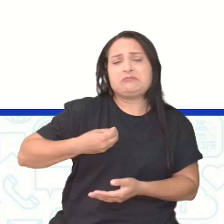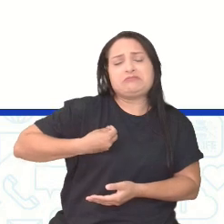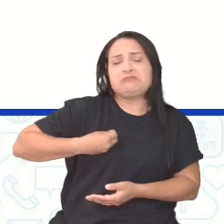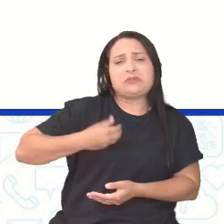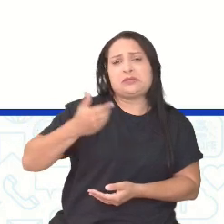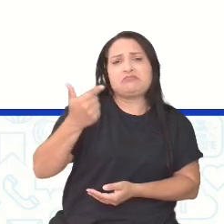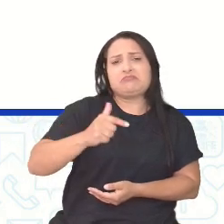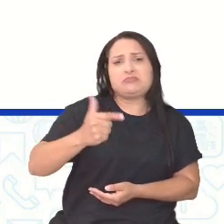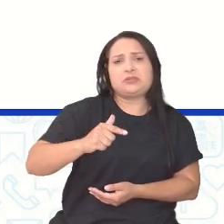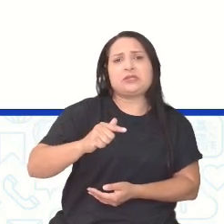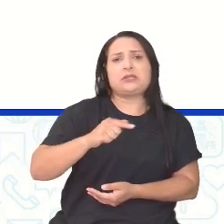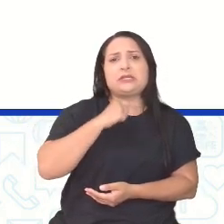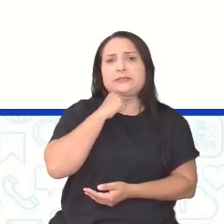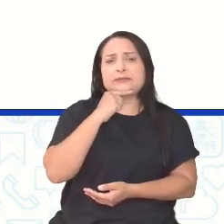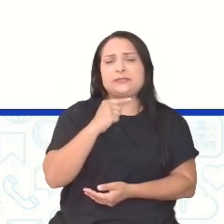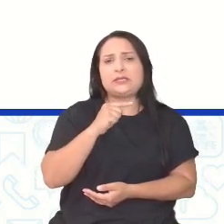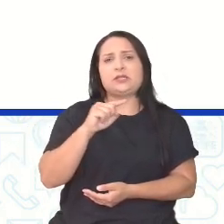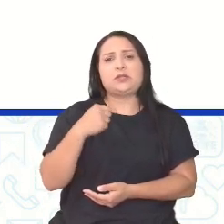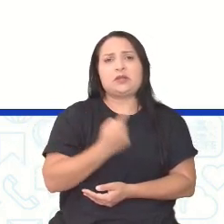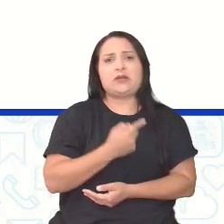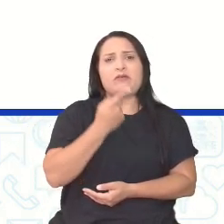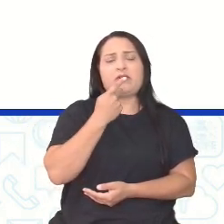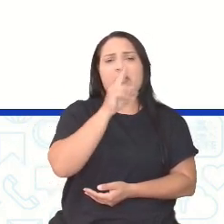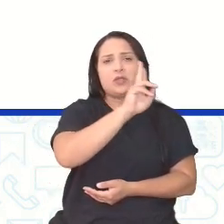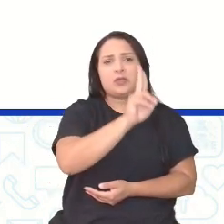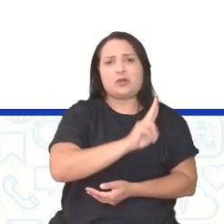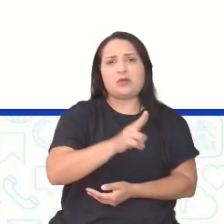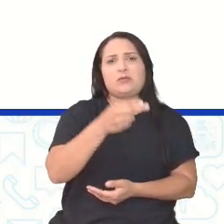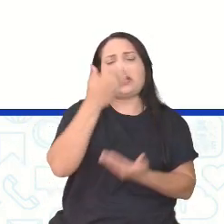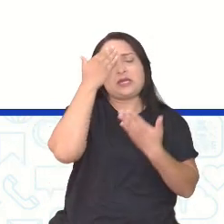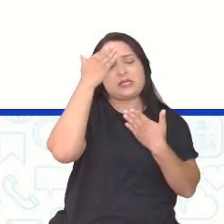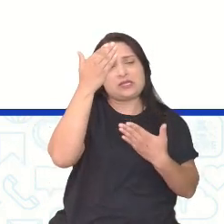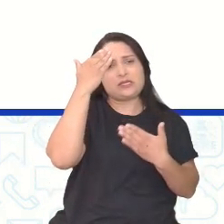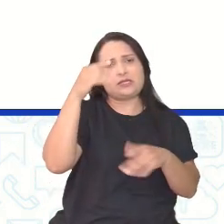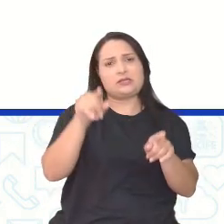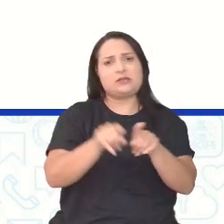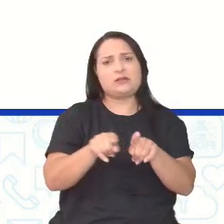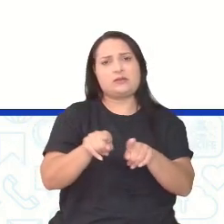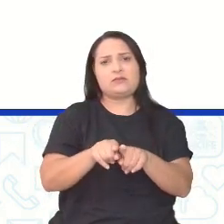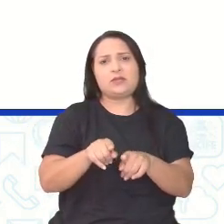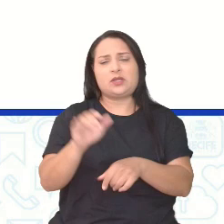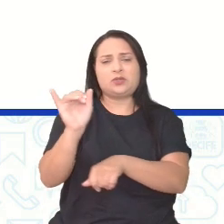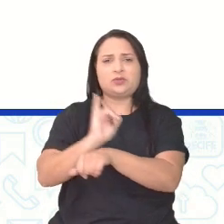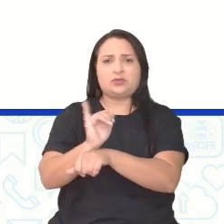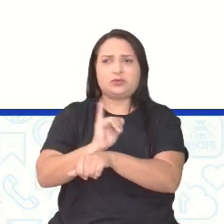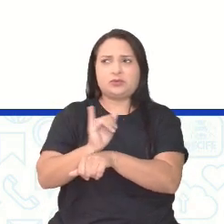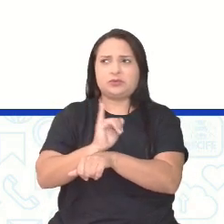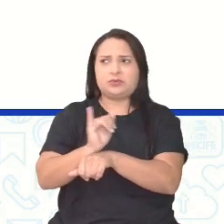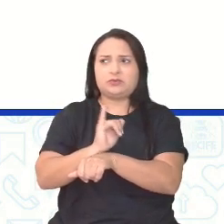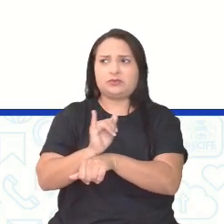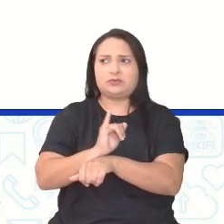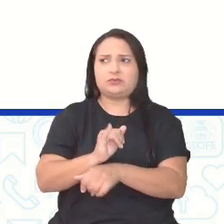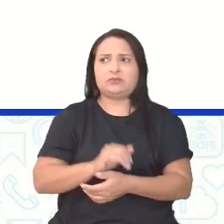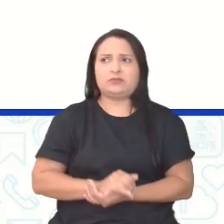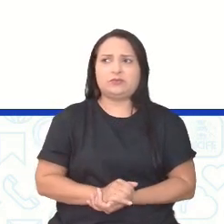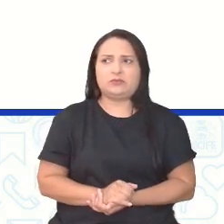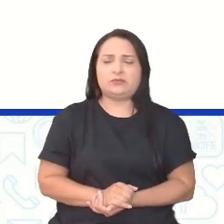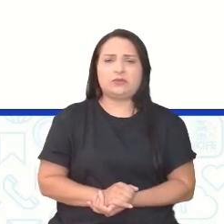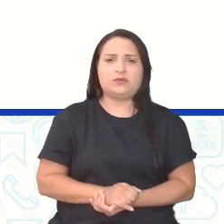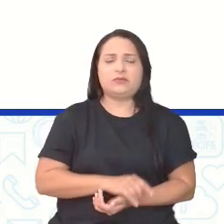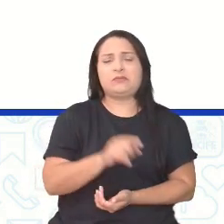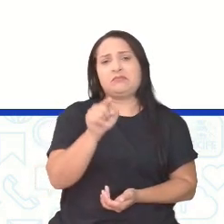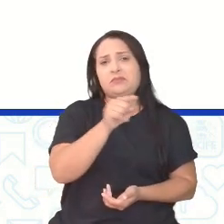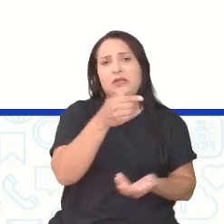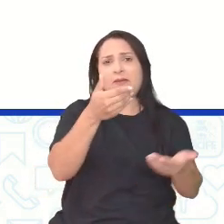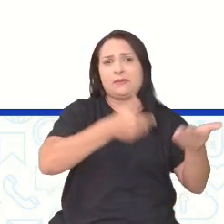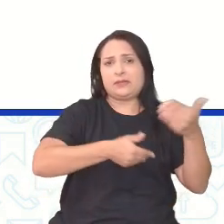ainda, nós vamos falar o nome de vocês, né? E agradecer a questão lá no YouTube, da quantas vezes vocês estão